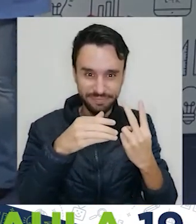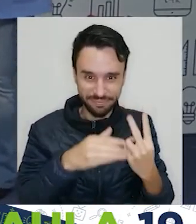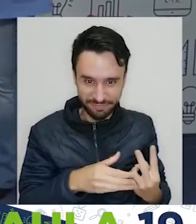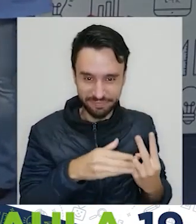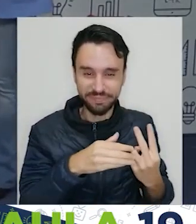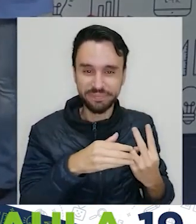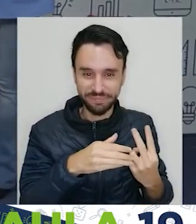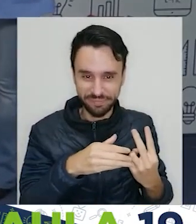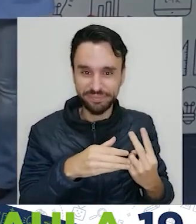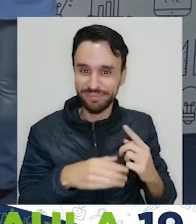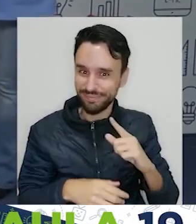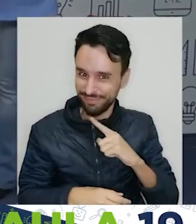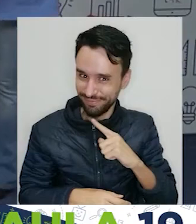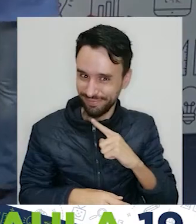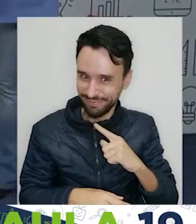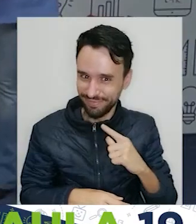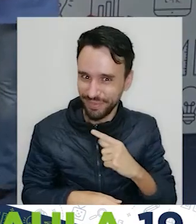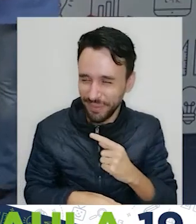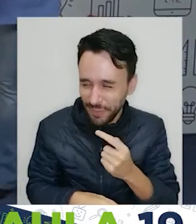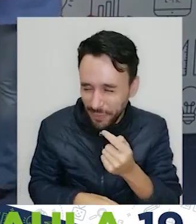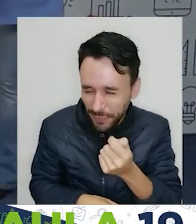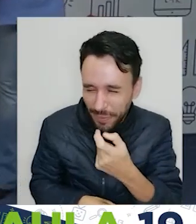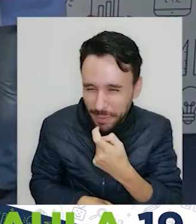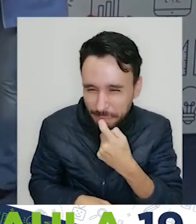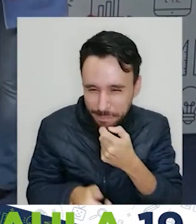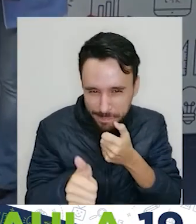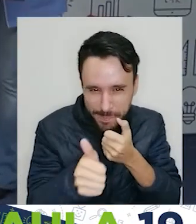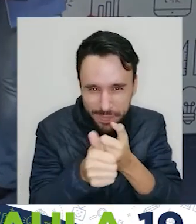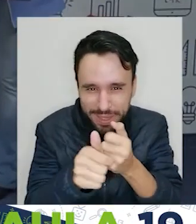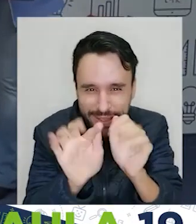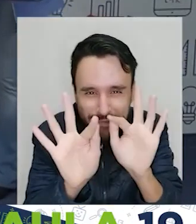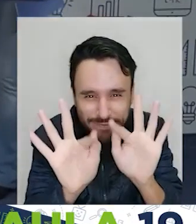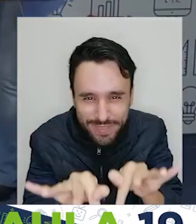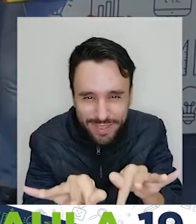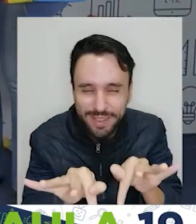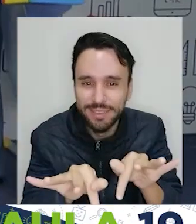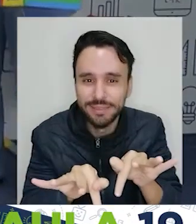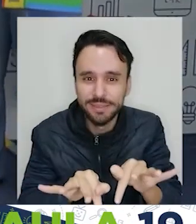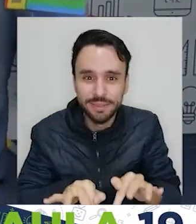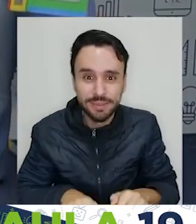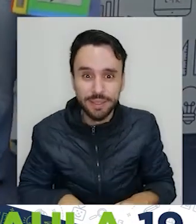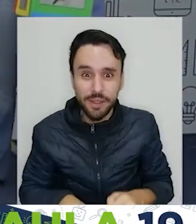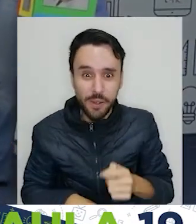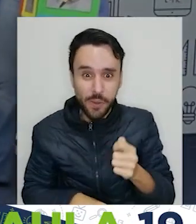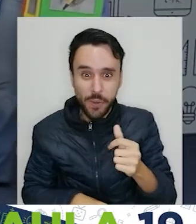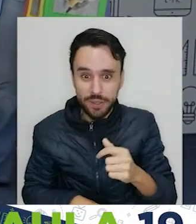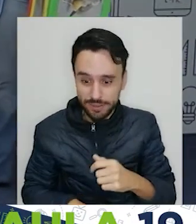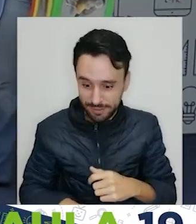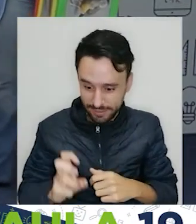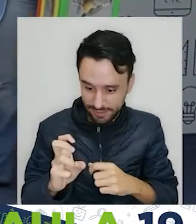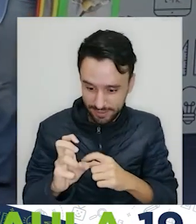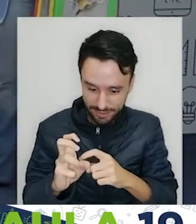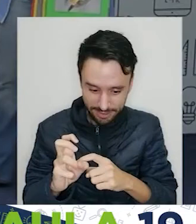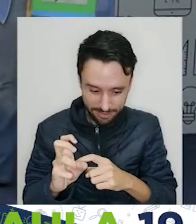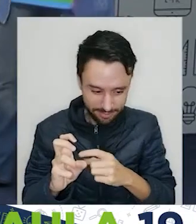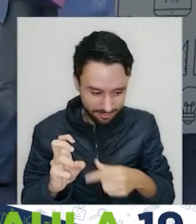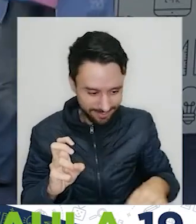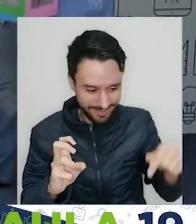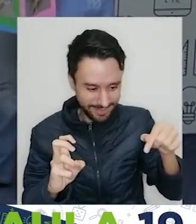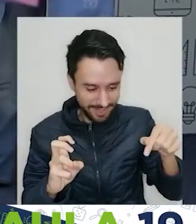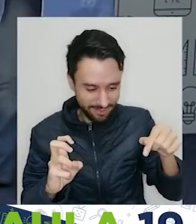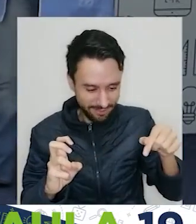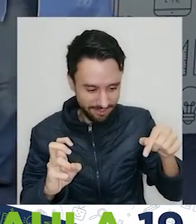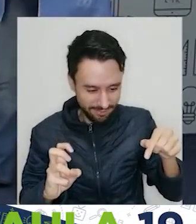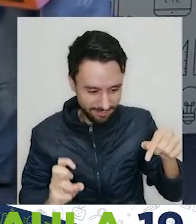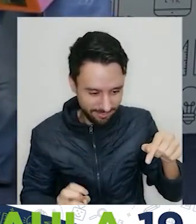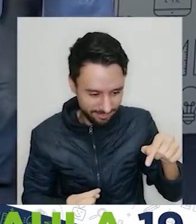Uma, duas. Tá quase chegando. Quase chegando. Saí lá do 5 e fui lá para o